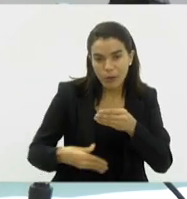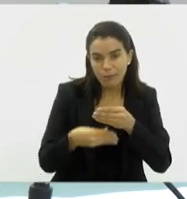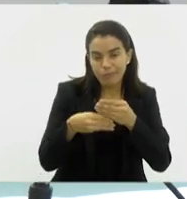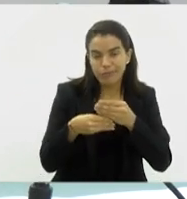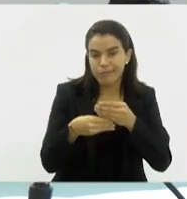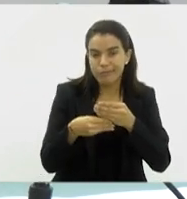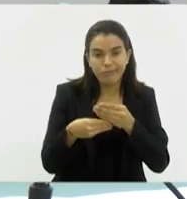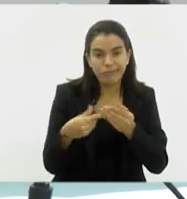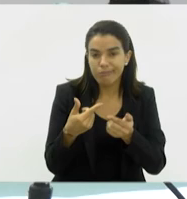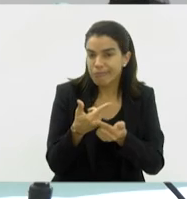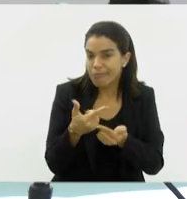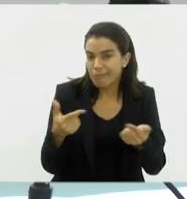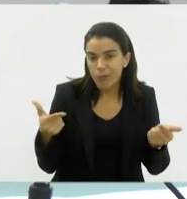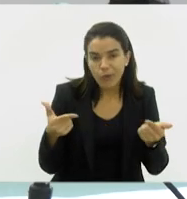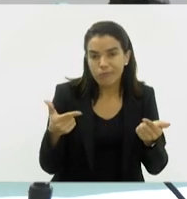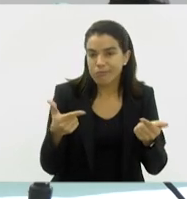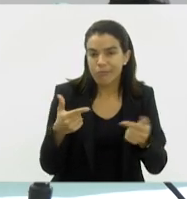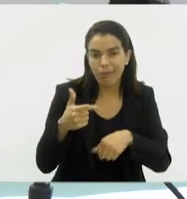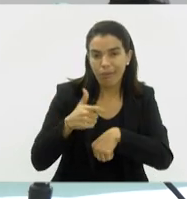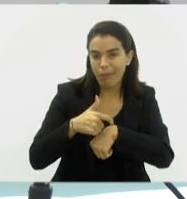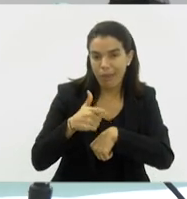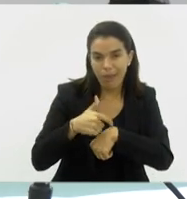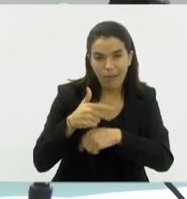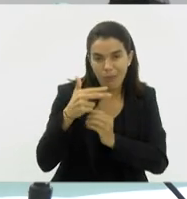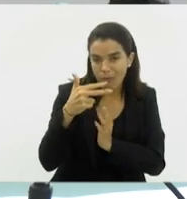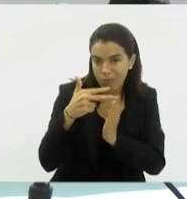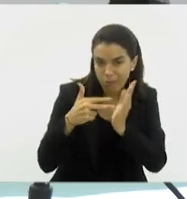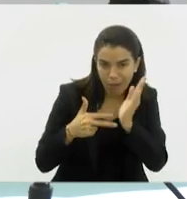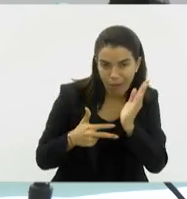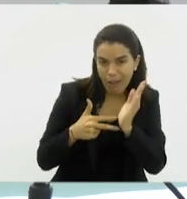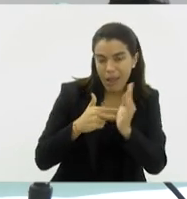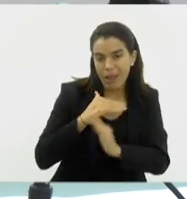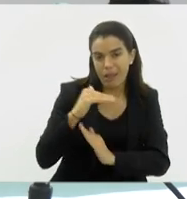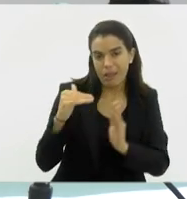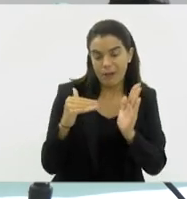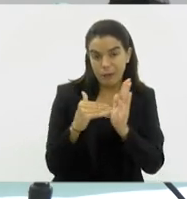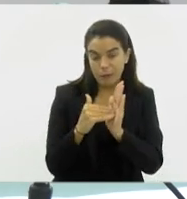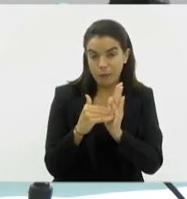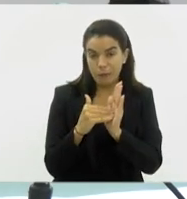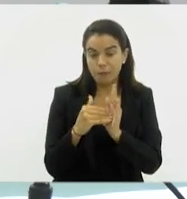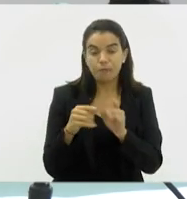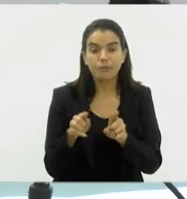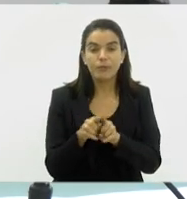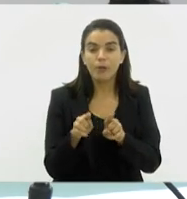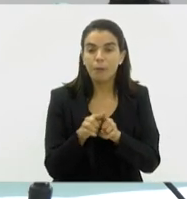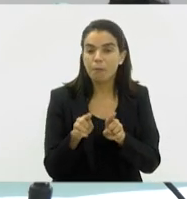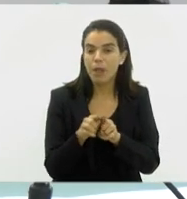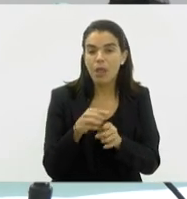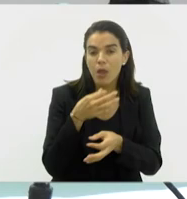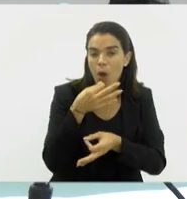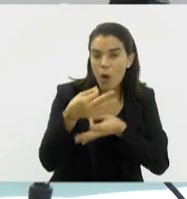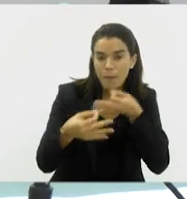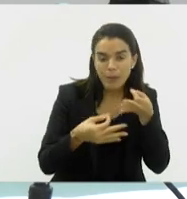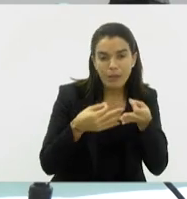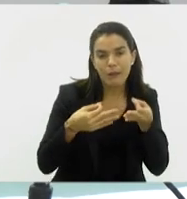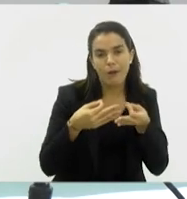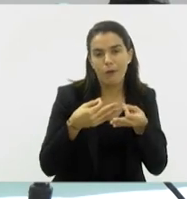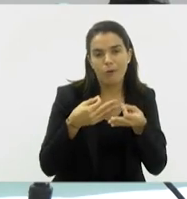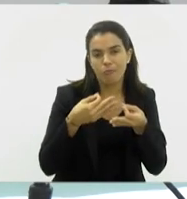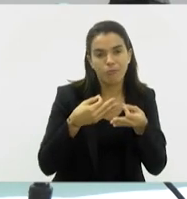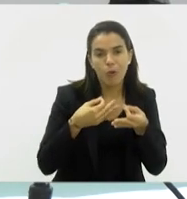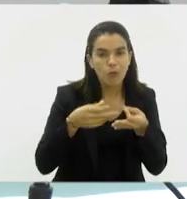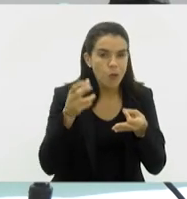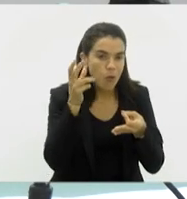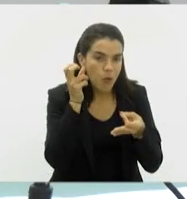deu tempo ainda da gente estudar ele completamente eh não ouvimos ainda a opinião do deputado Júlio que ontem estava